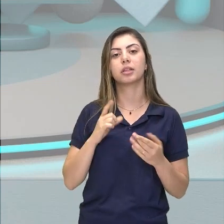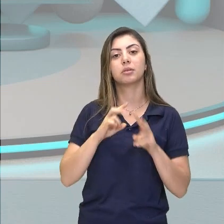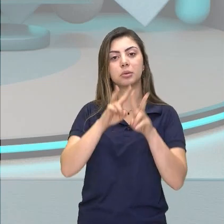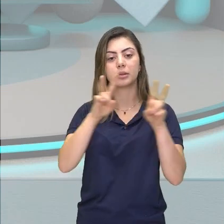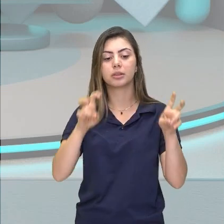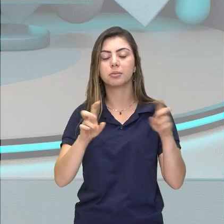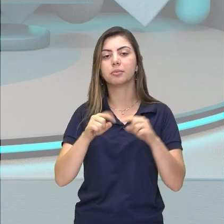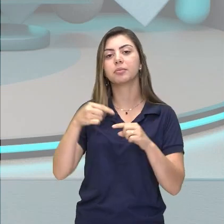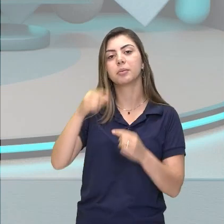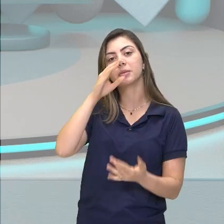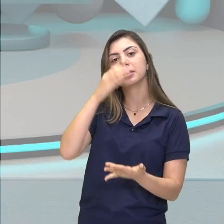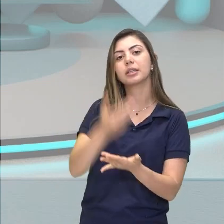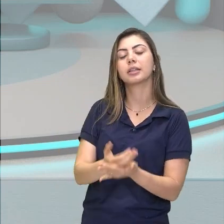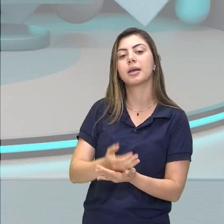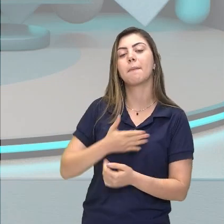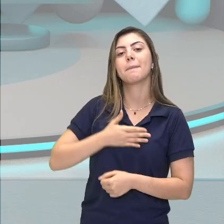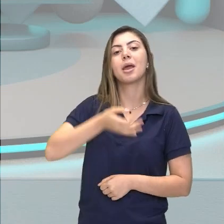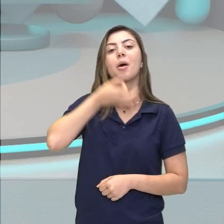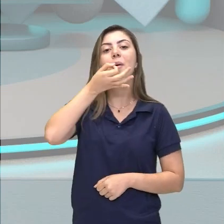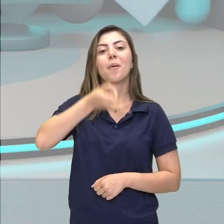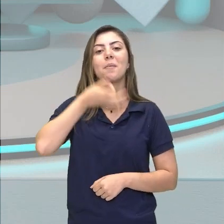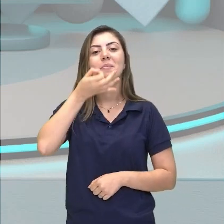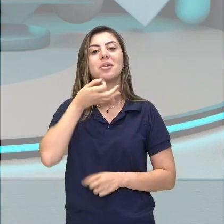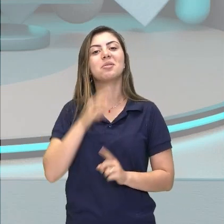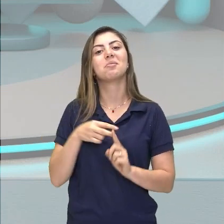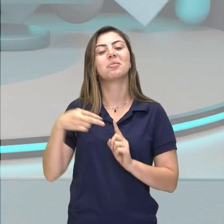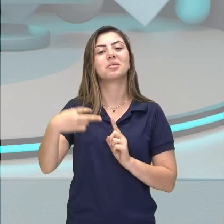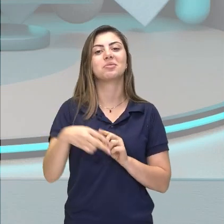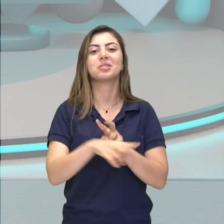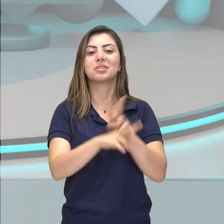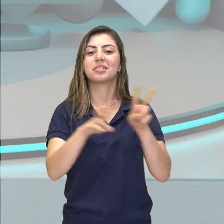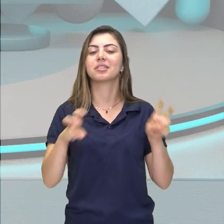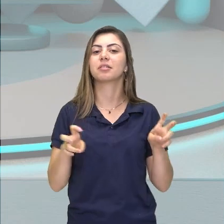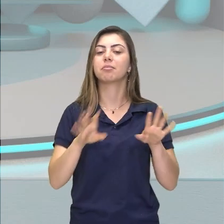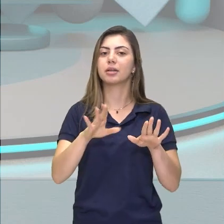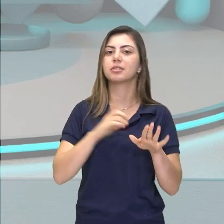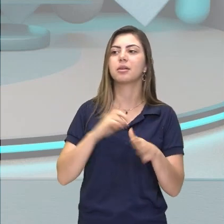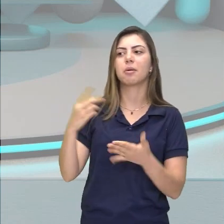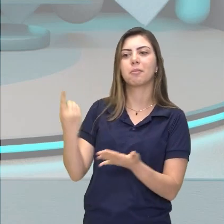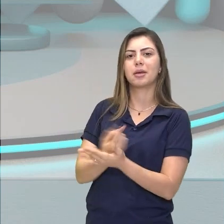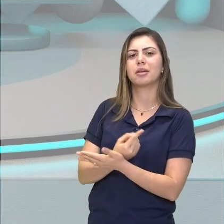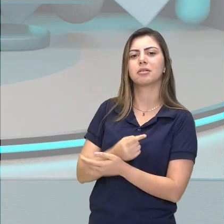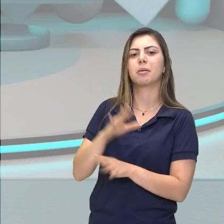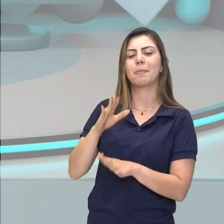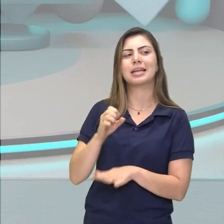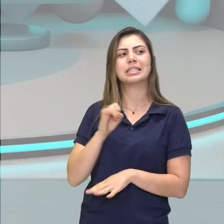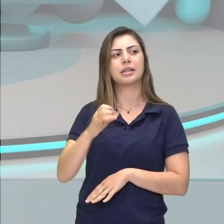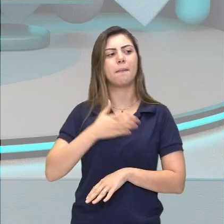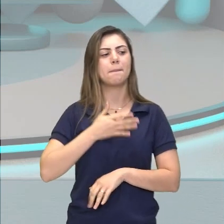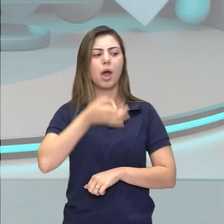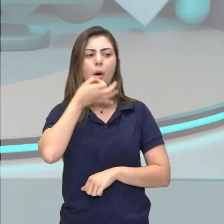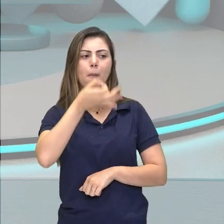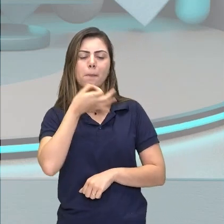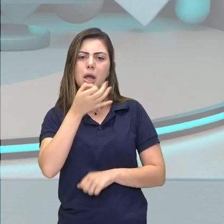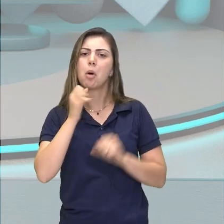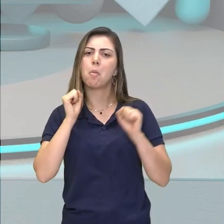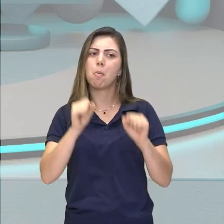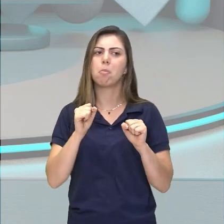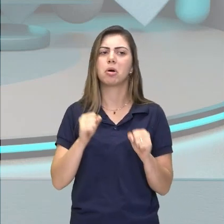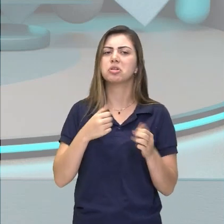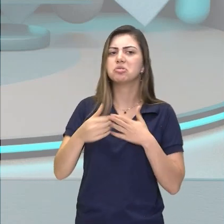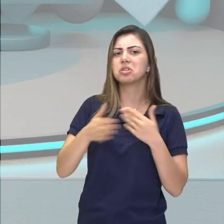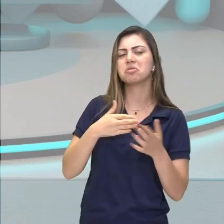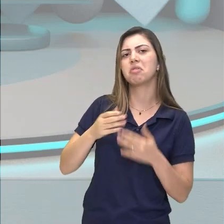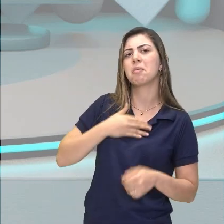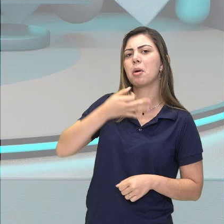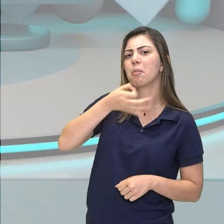da tese, que é a minha opinião sobre o tema. Aí entra até uma pergunta que uma vez eu ouvi, mas se é a minha opinião, eu não posso falar qualquer